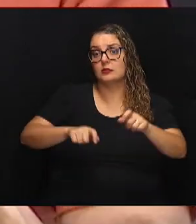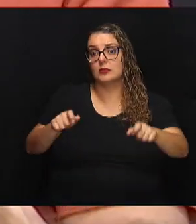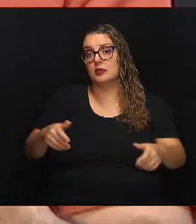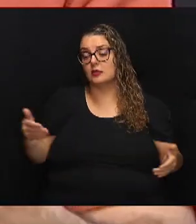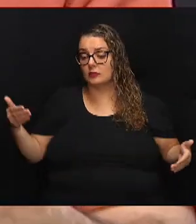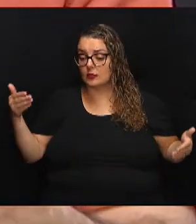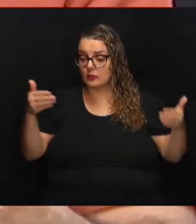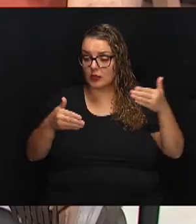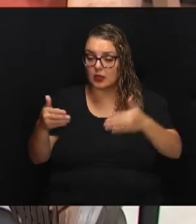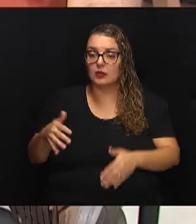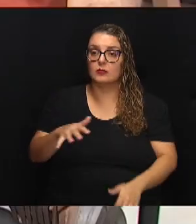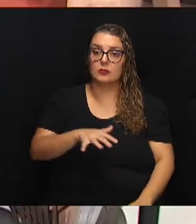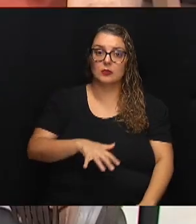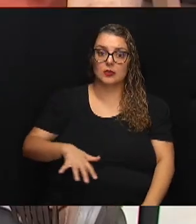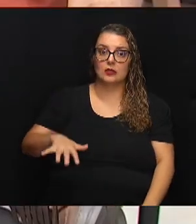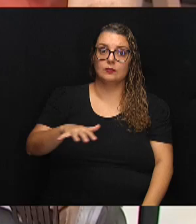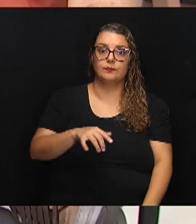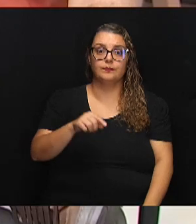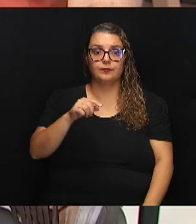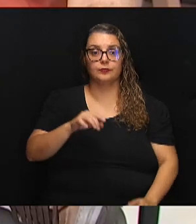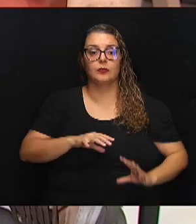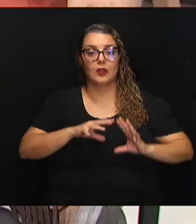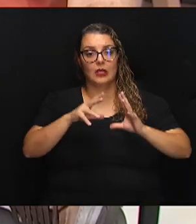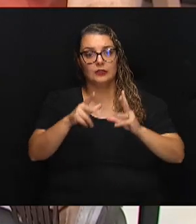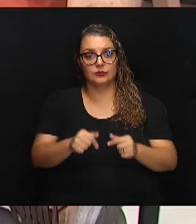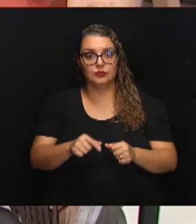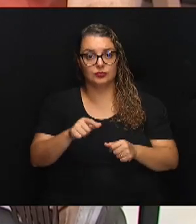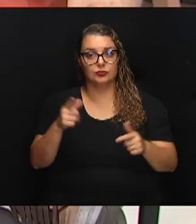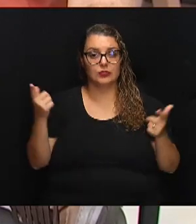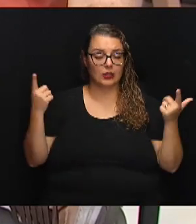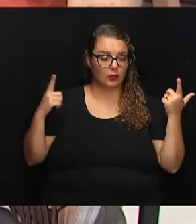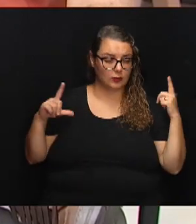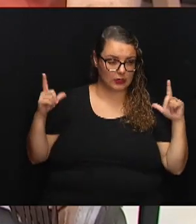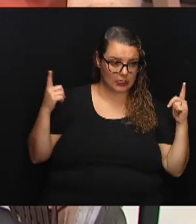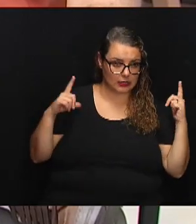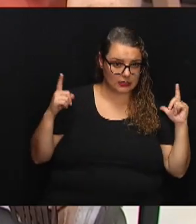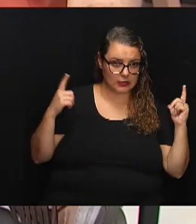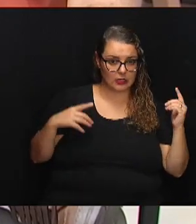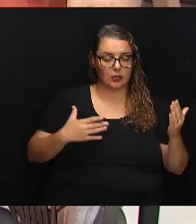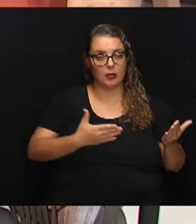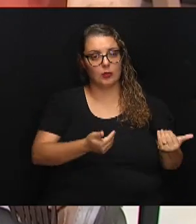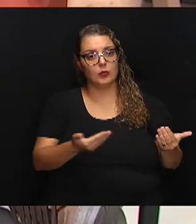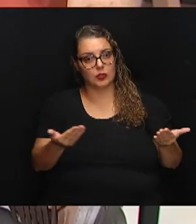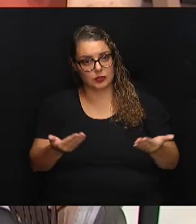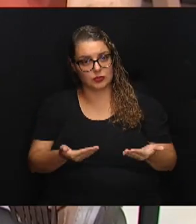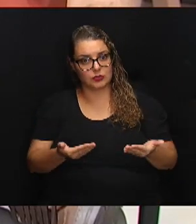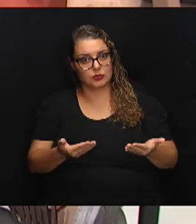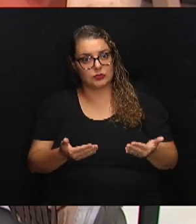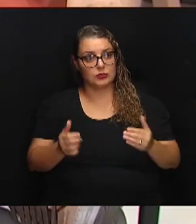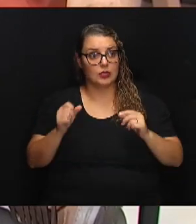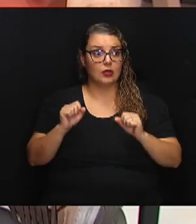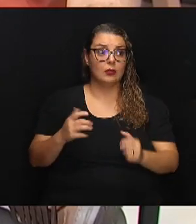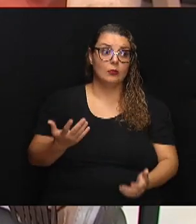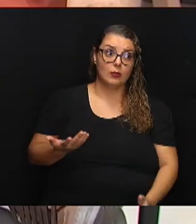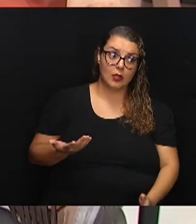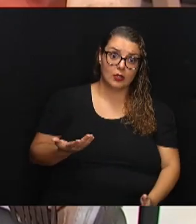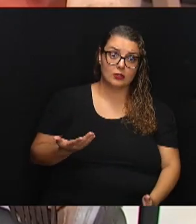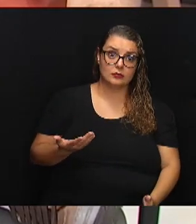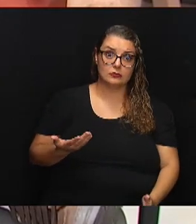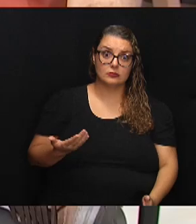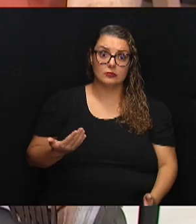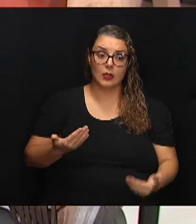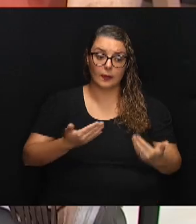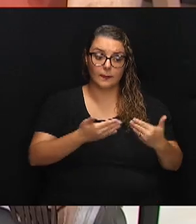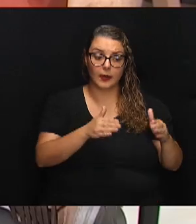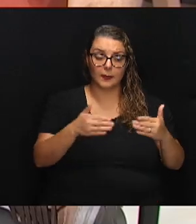entrem nesse mercado. Aquilo que é um lazer para os jovens de hoje já pode meio que abrir portas